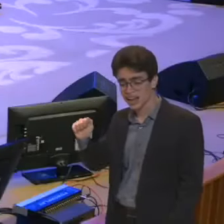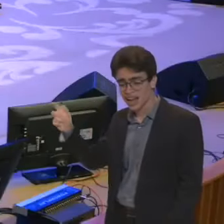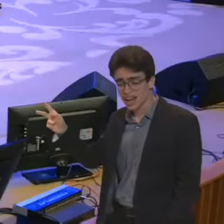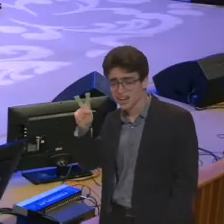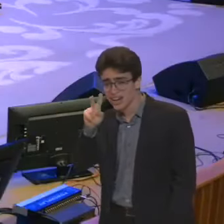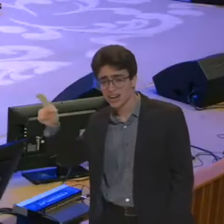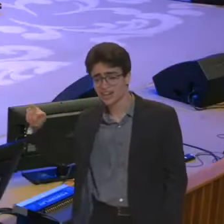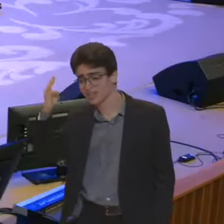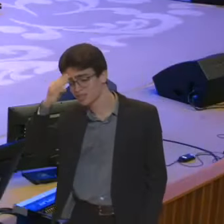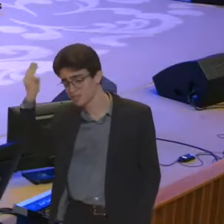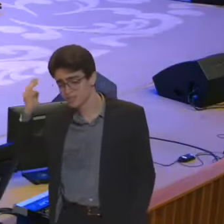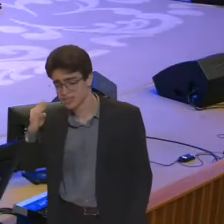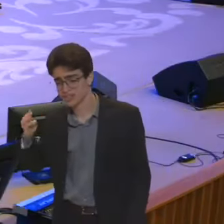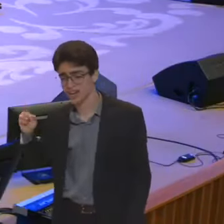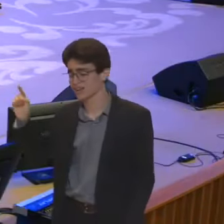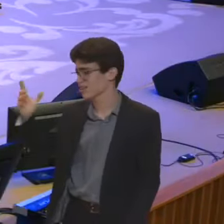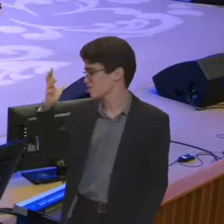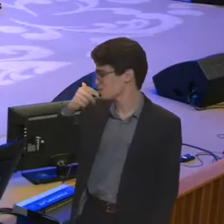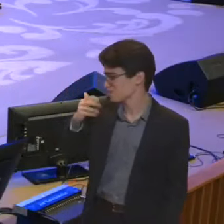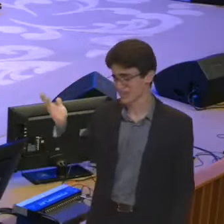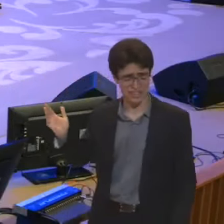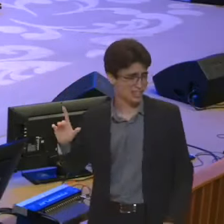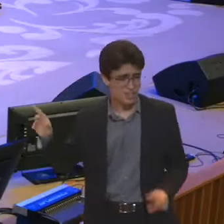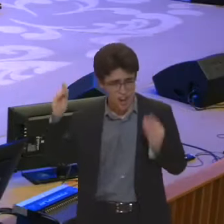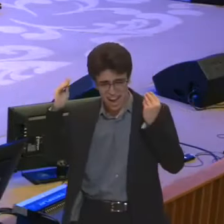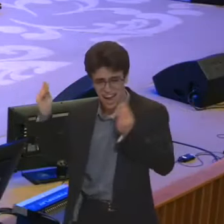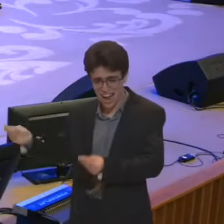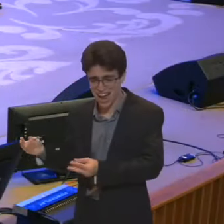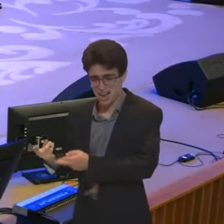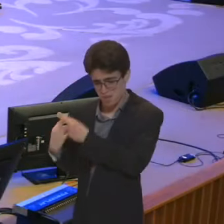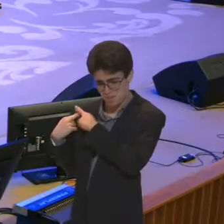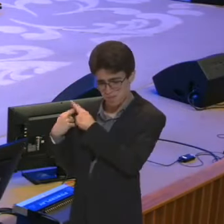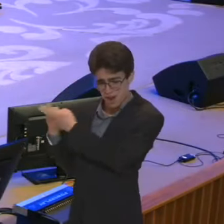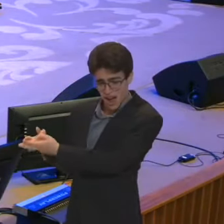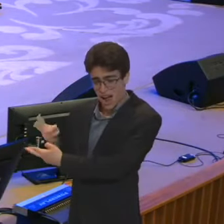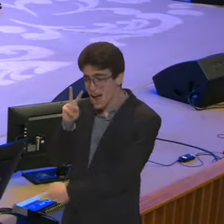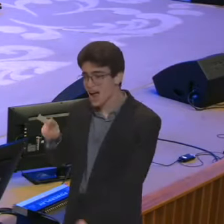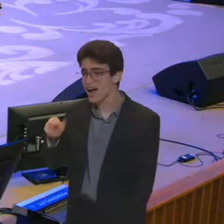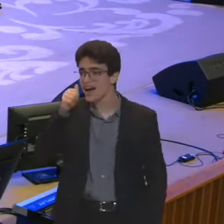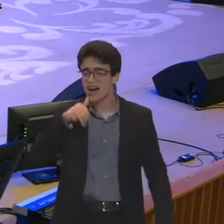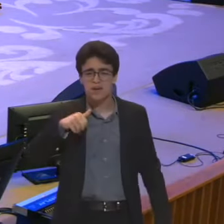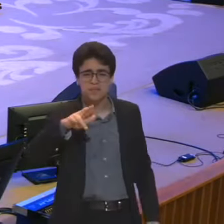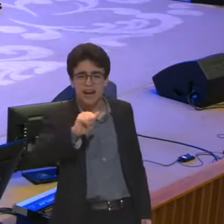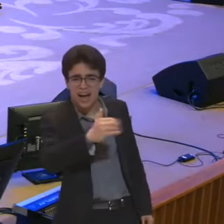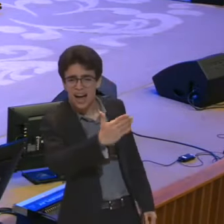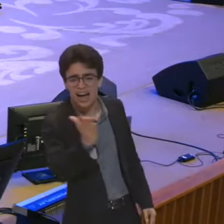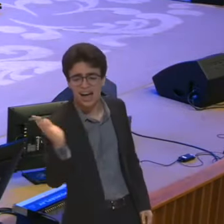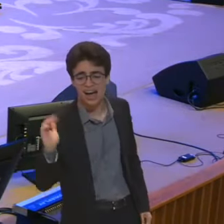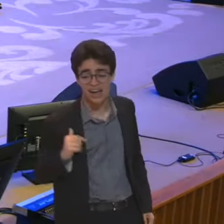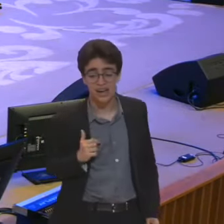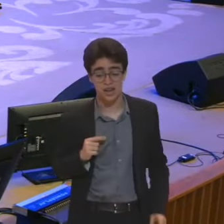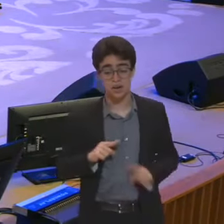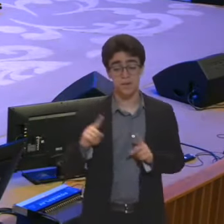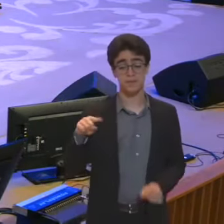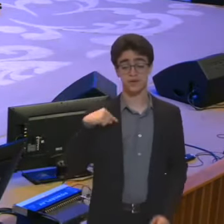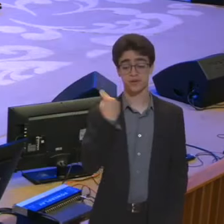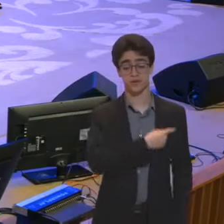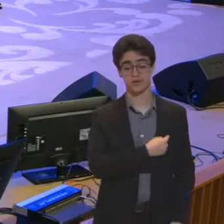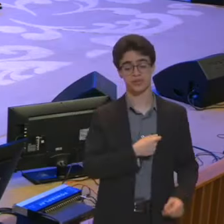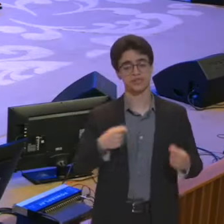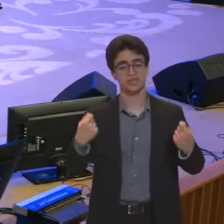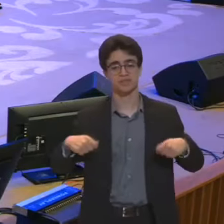Michel, bonitão desse jeito. Você vai entregar a tarefa missionária para o Michel? Olha a Maria, olha o Antônio. Nós é que temos